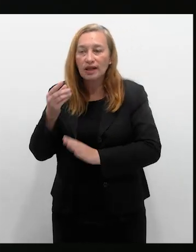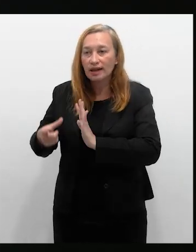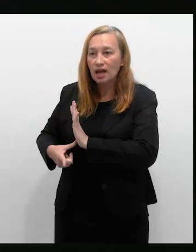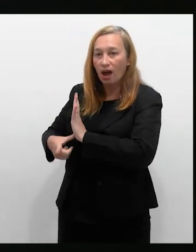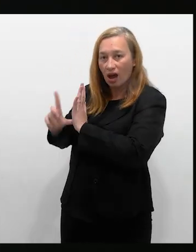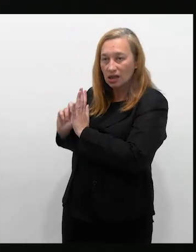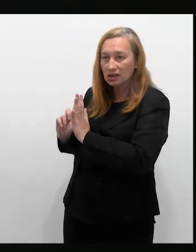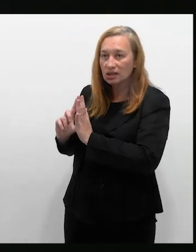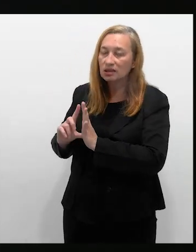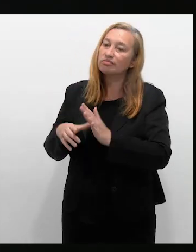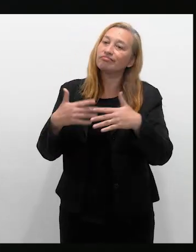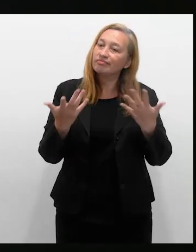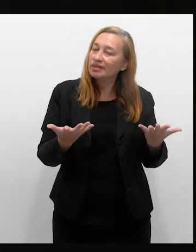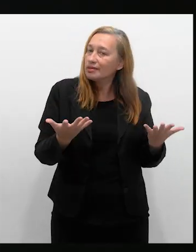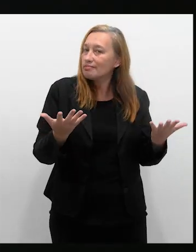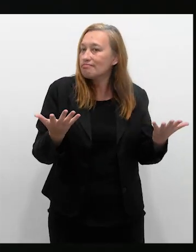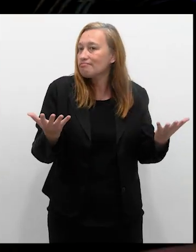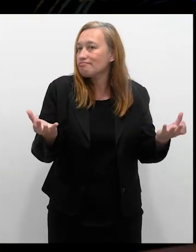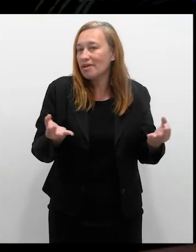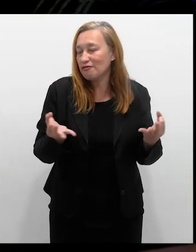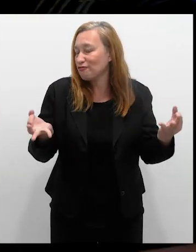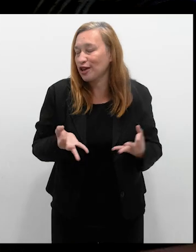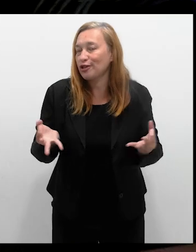teriam, porque não teriam acesso, é